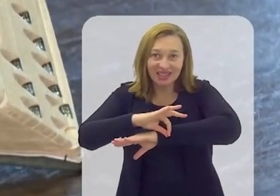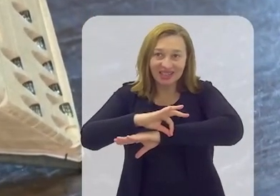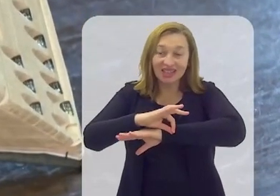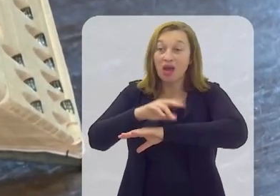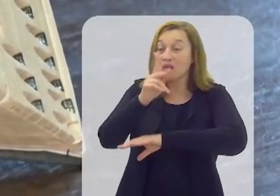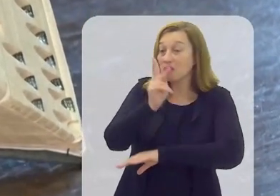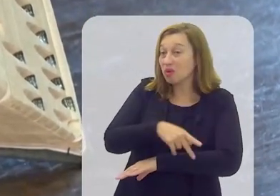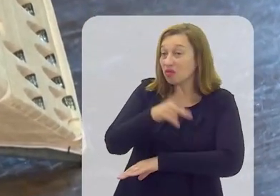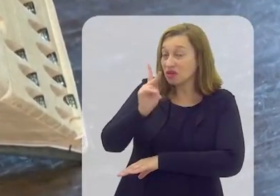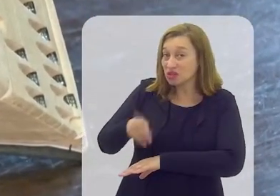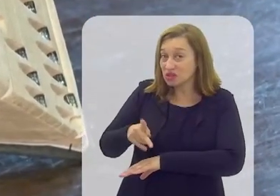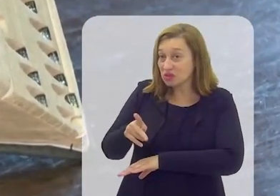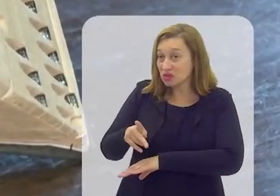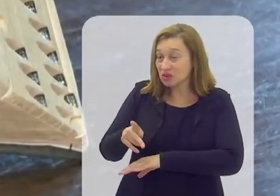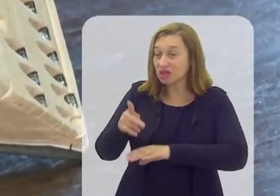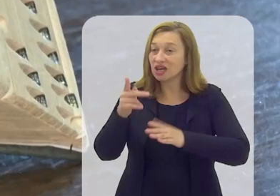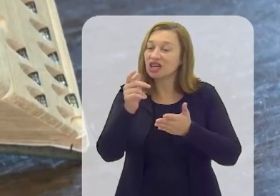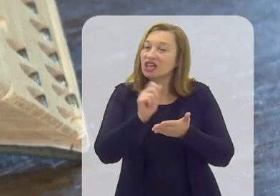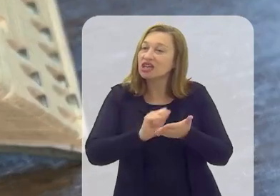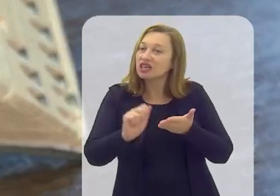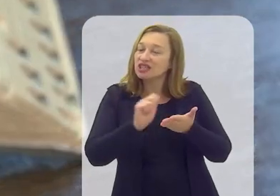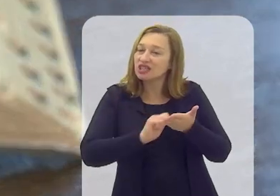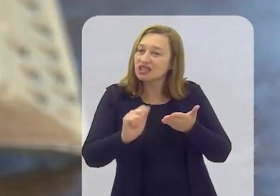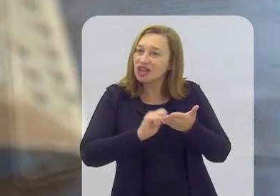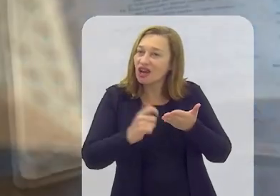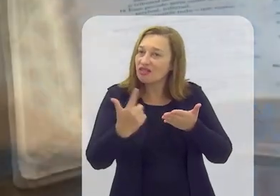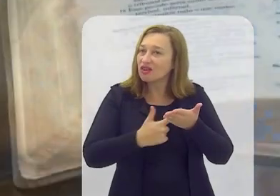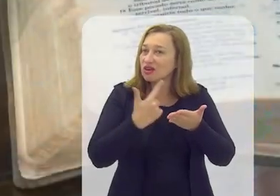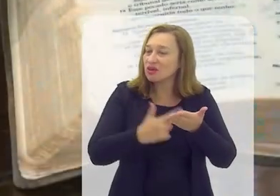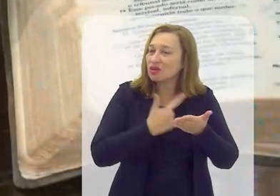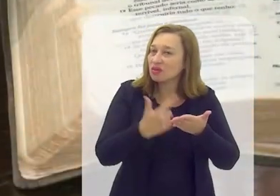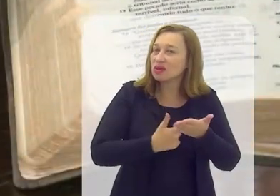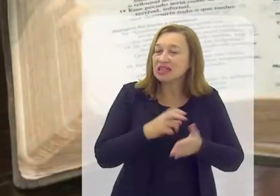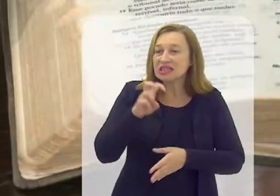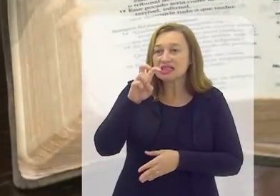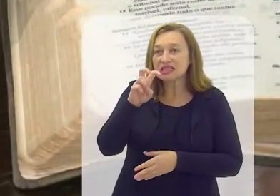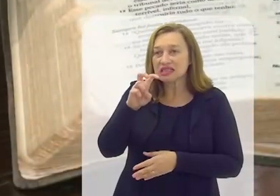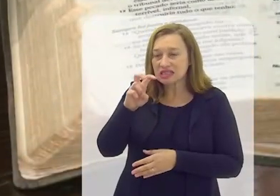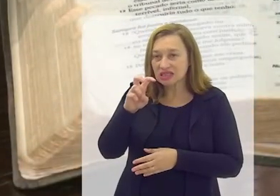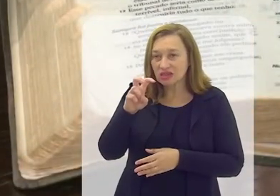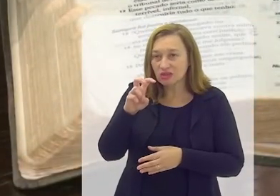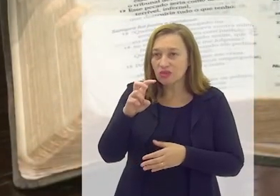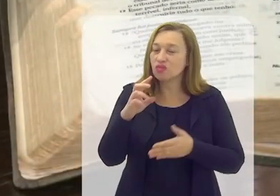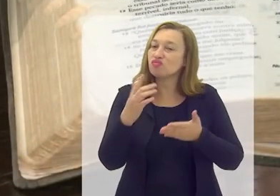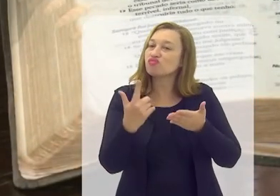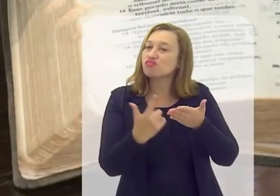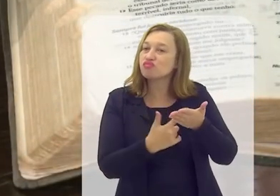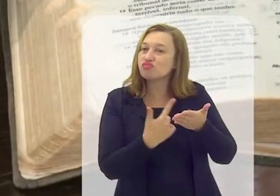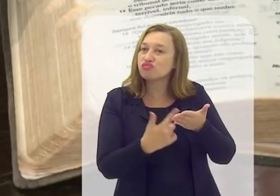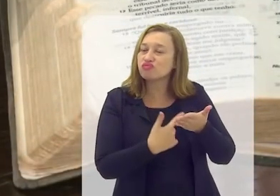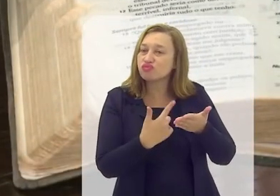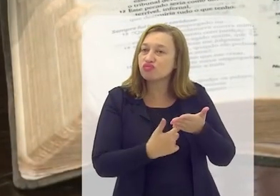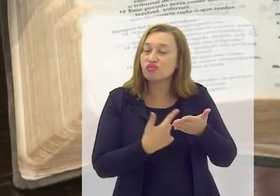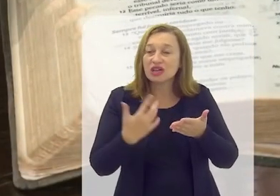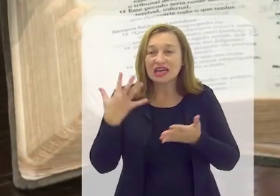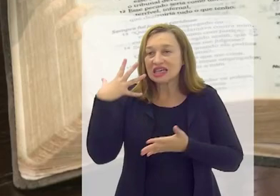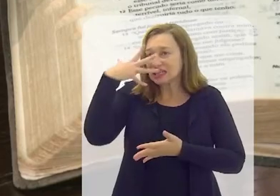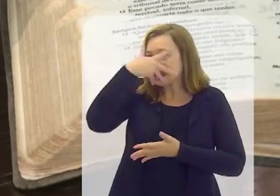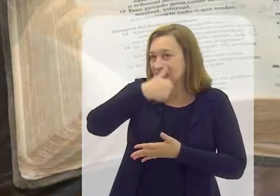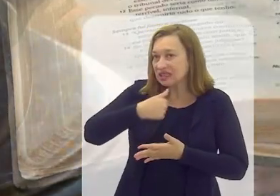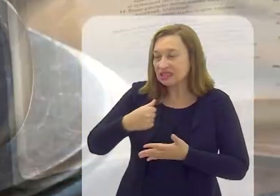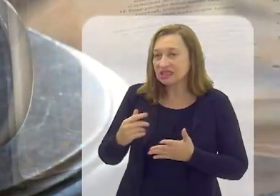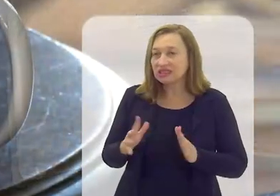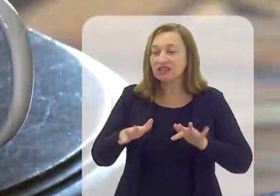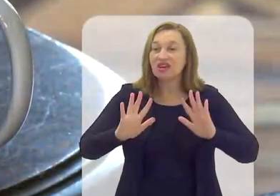escritora, formada num curso técnico de música da EMART, tem 5 álbuns autorais, coisa linda, finalista